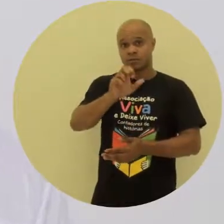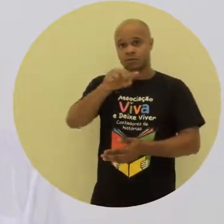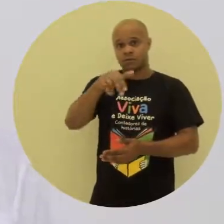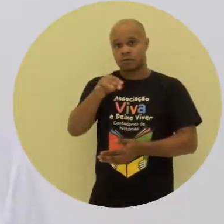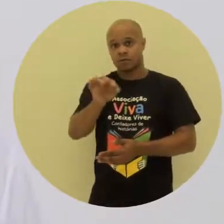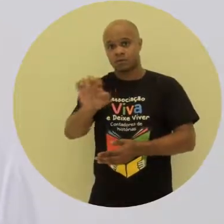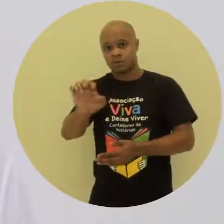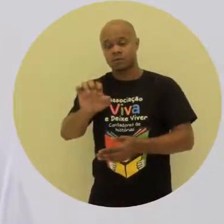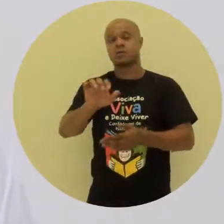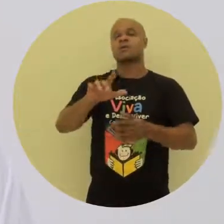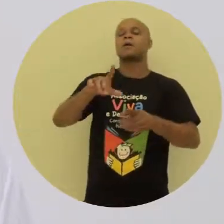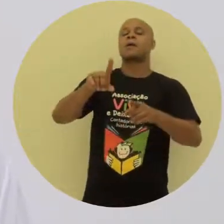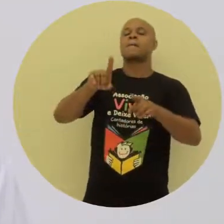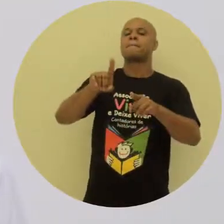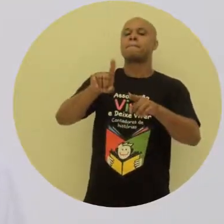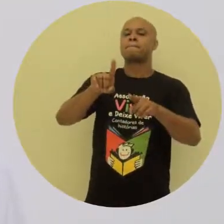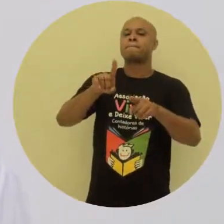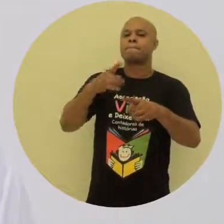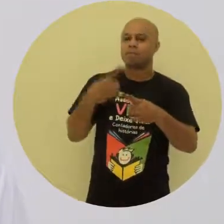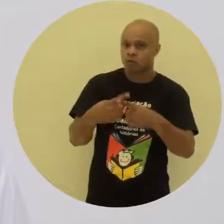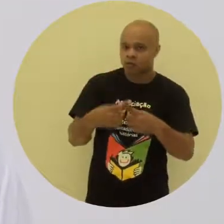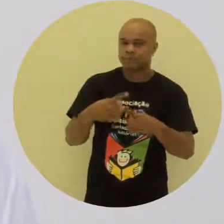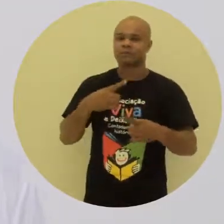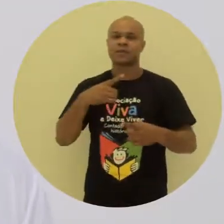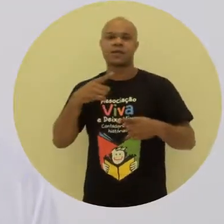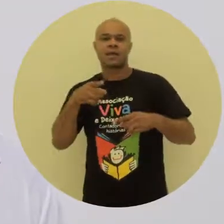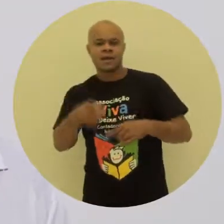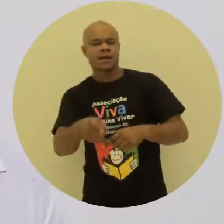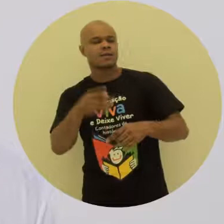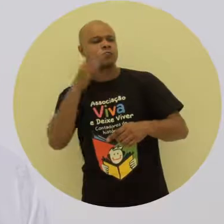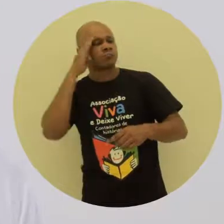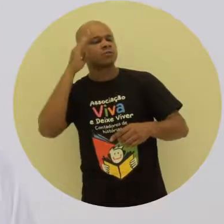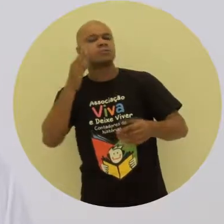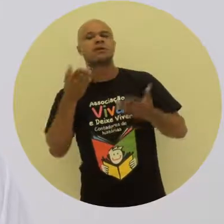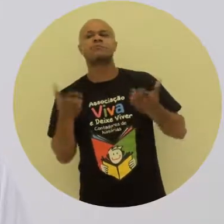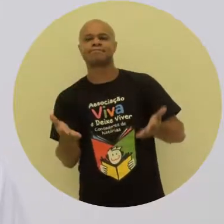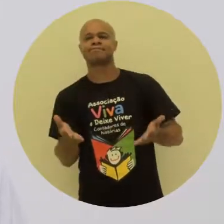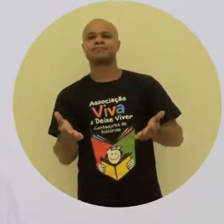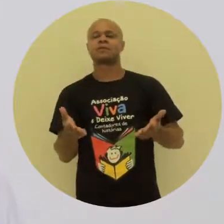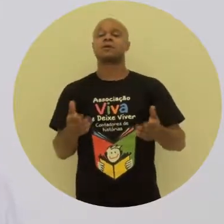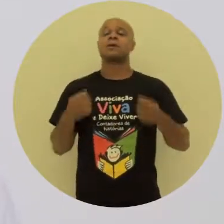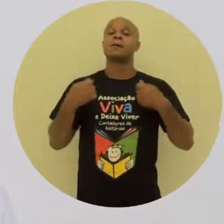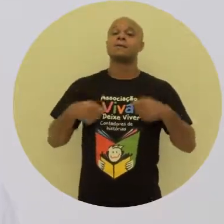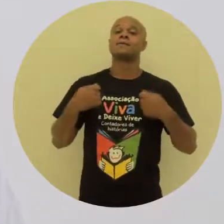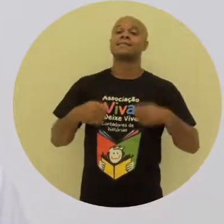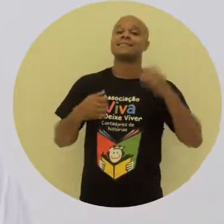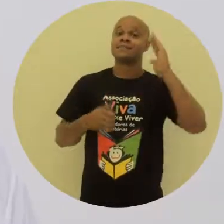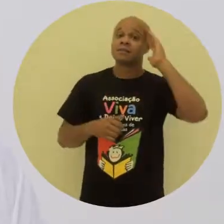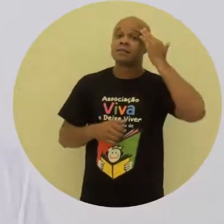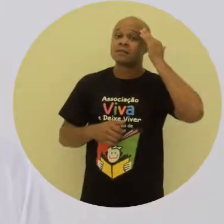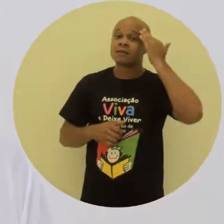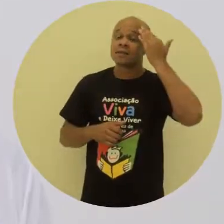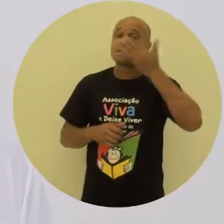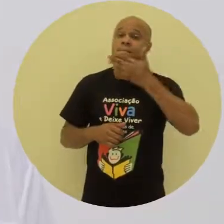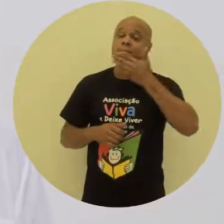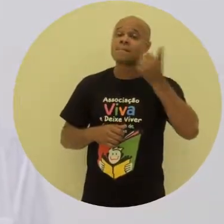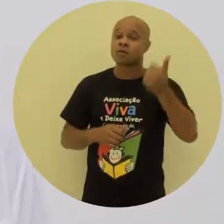A gente tem que entender ele na sua totalidade, na sua integralidade. A gente tem que entender esse paciente na sua